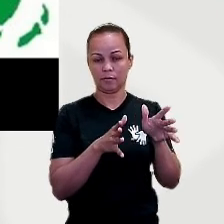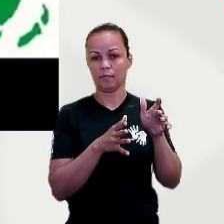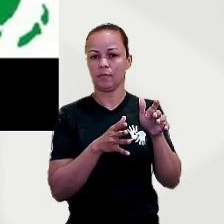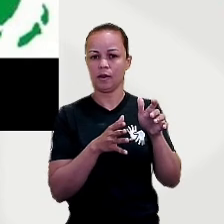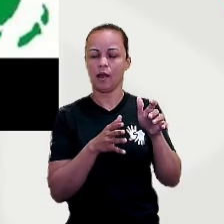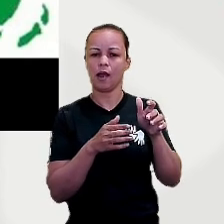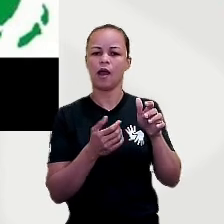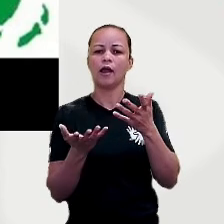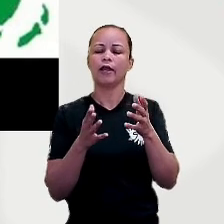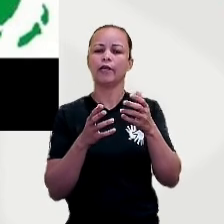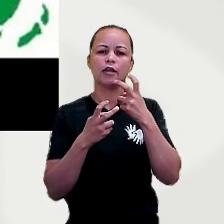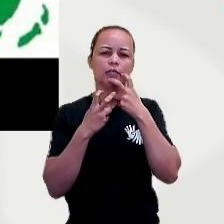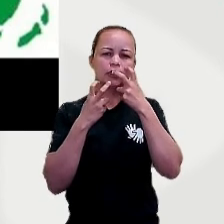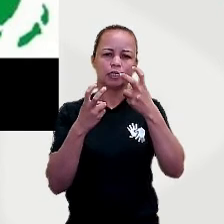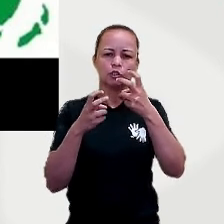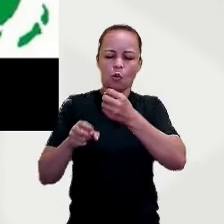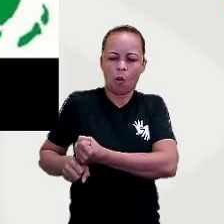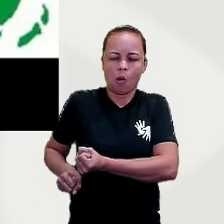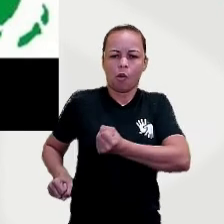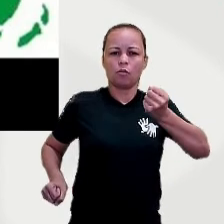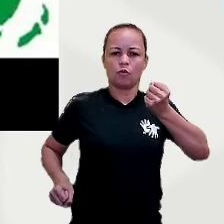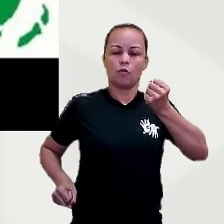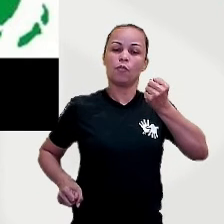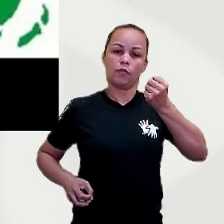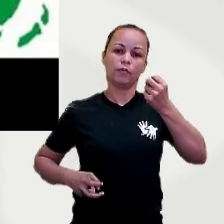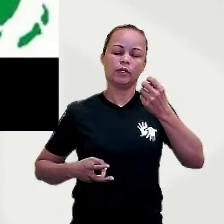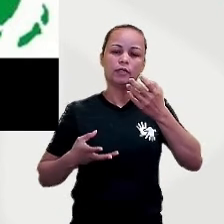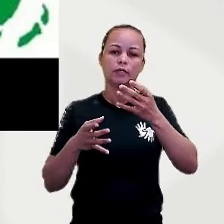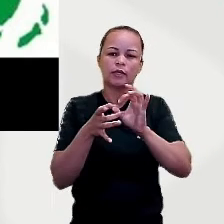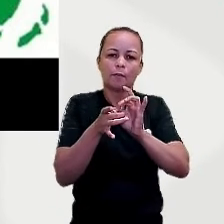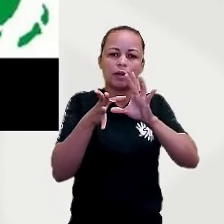gritou: independência ou morte.